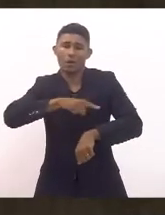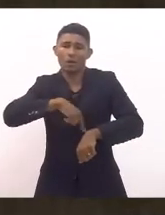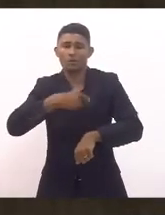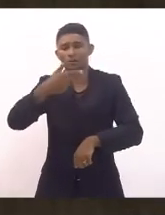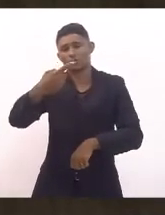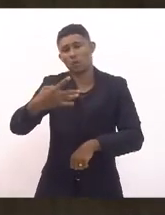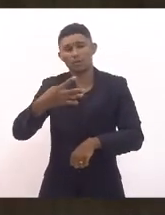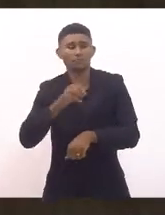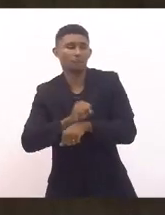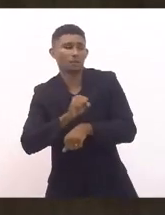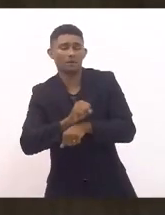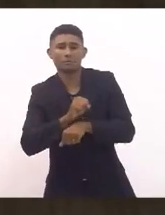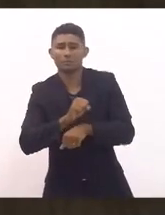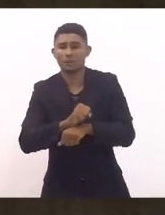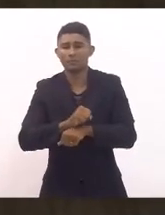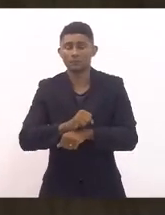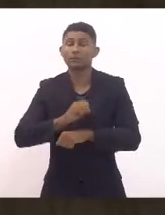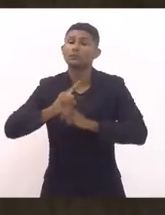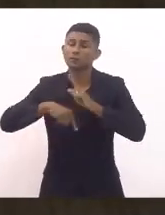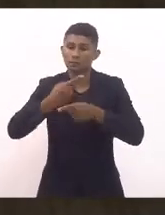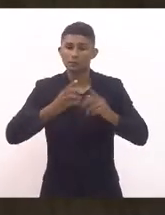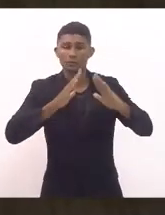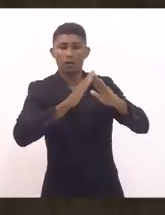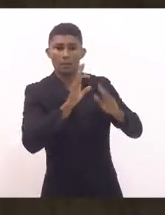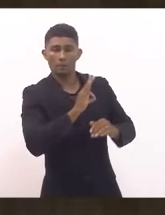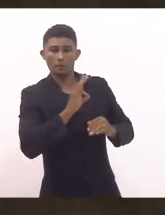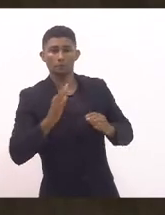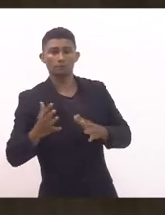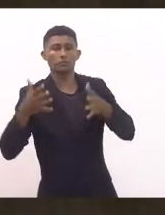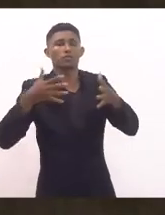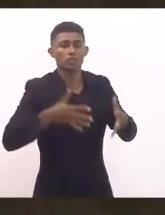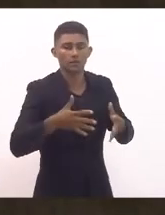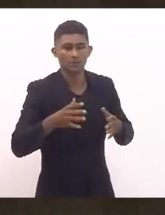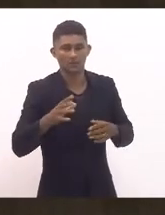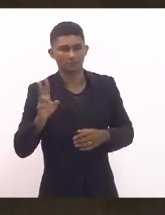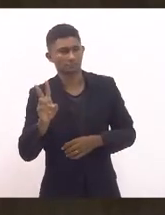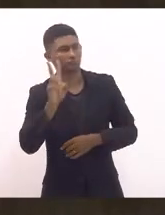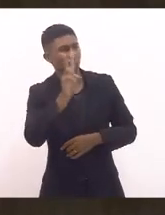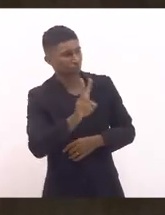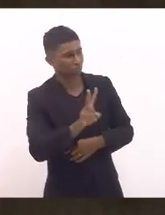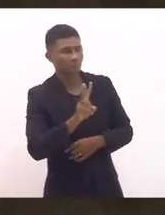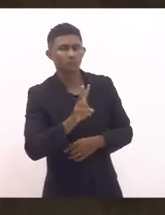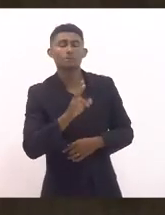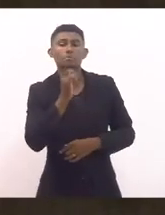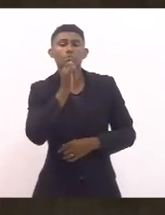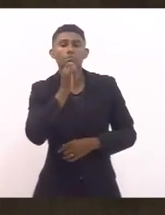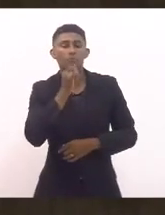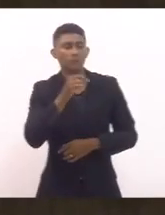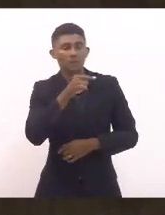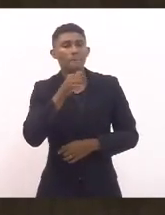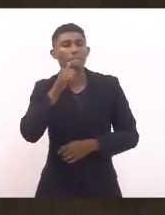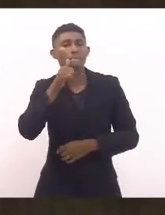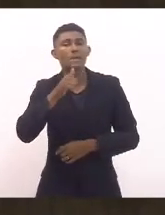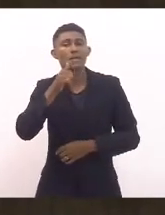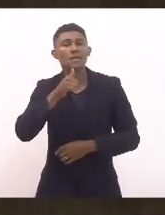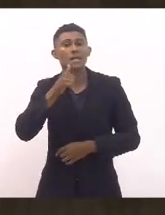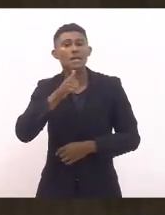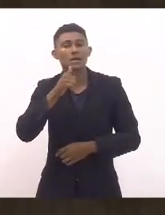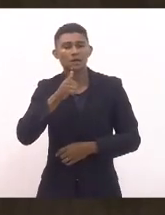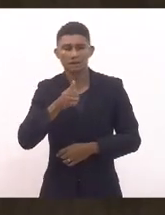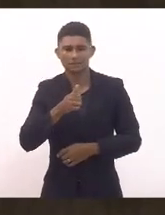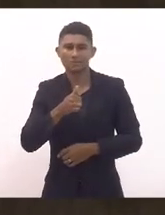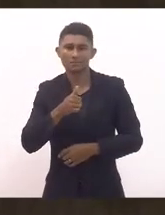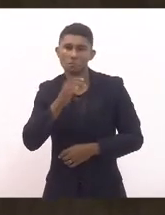quando essa família chega até a delegacia e encontra dificuldade. Em casos de meninas, inclusive, sempre indagam se a menina não